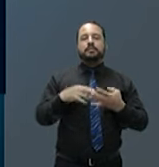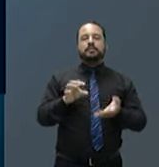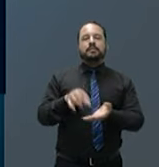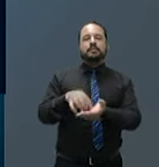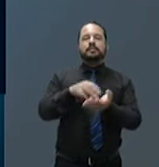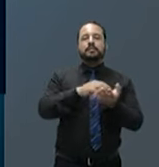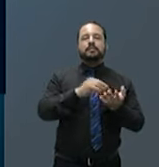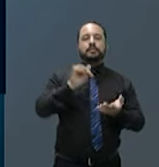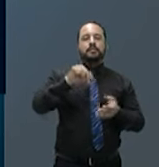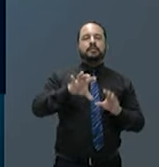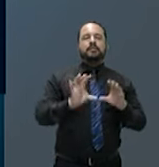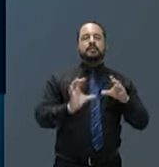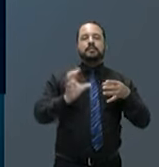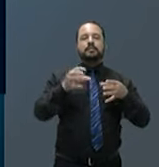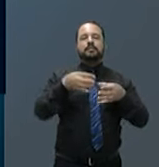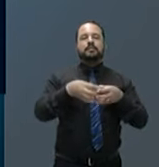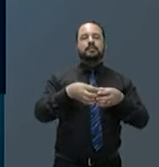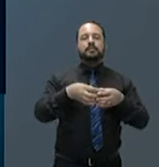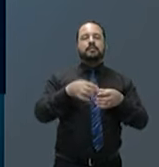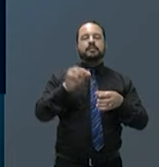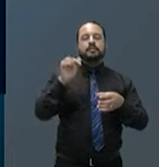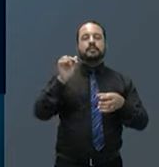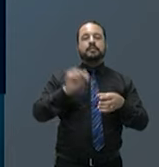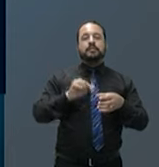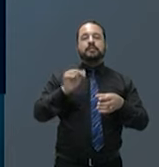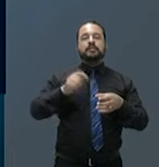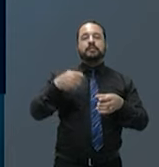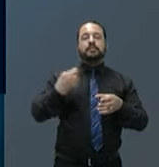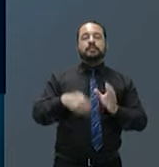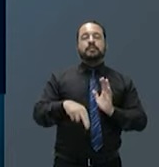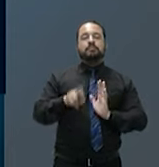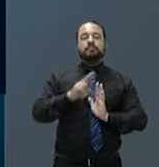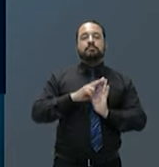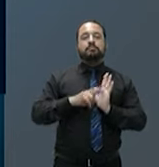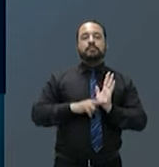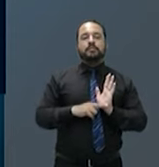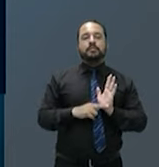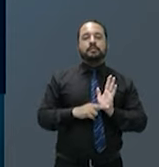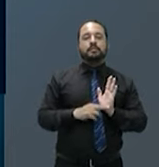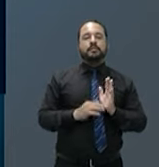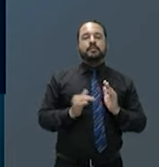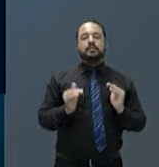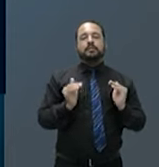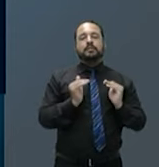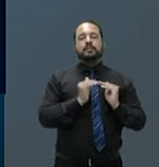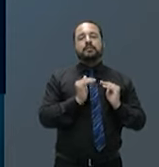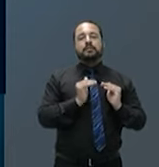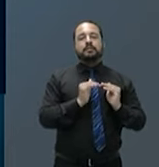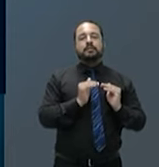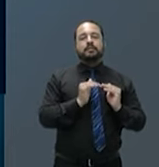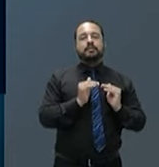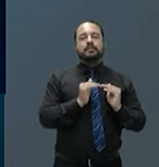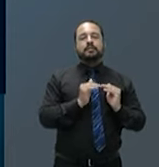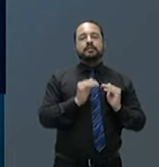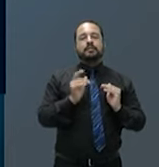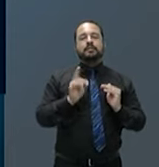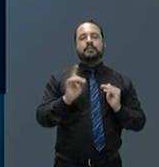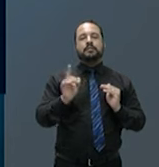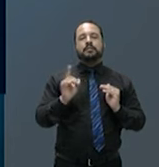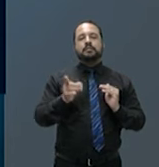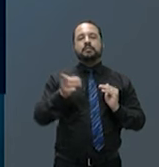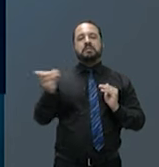colegiado, ela não deve, em regra, se conformar com decisões burocráticas de